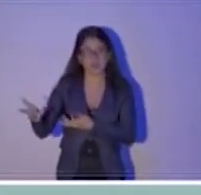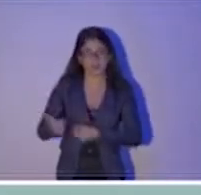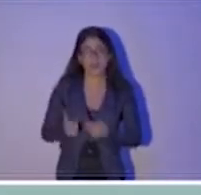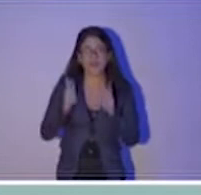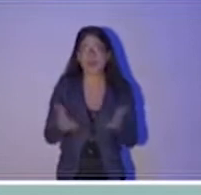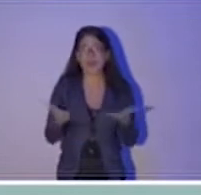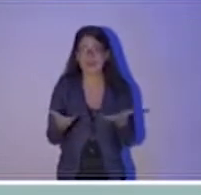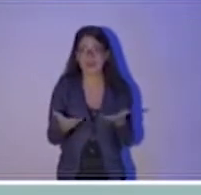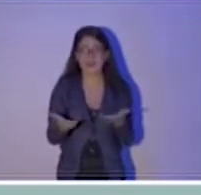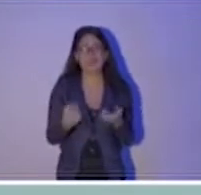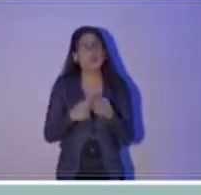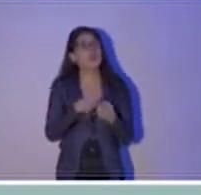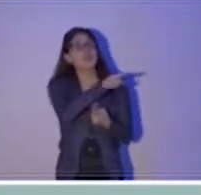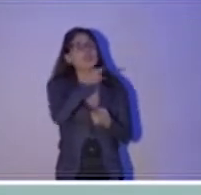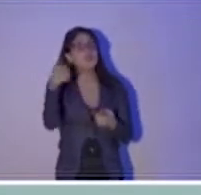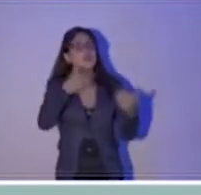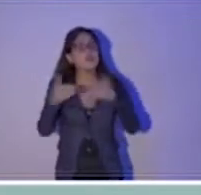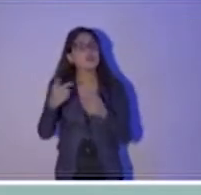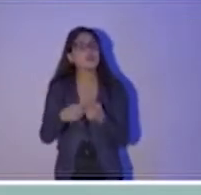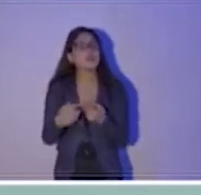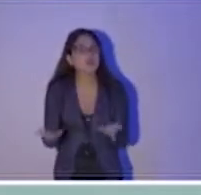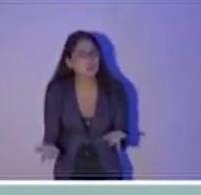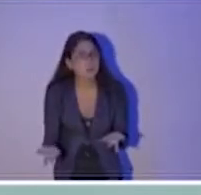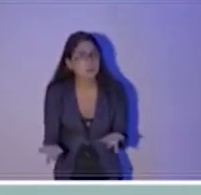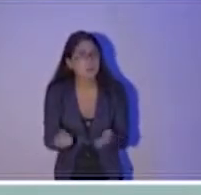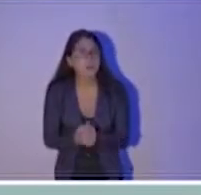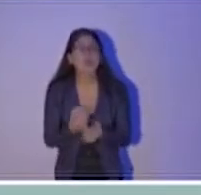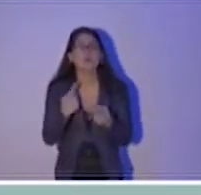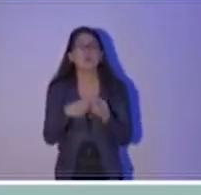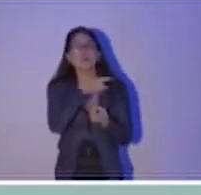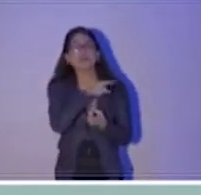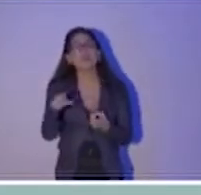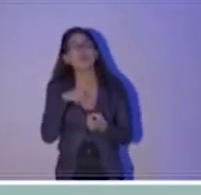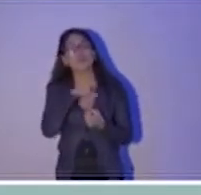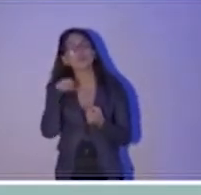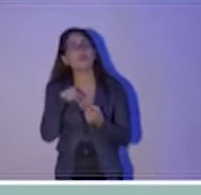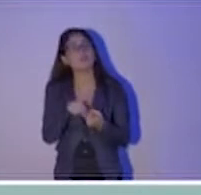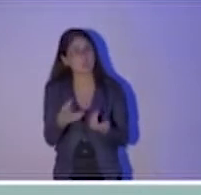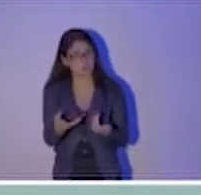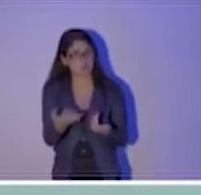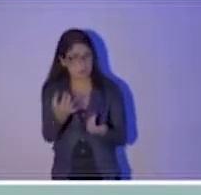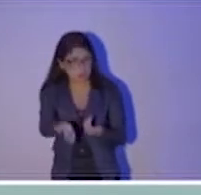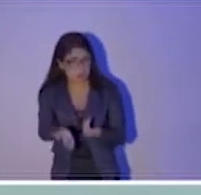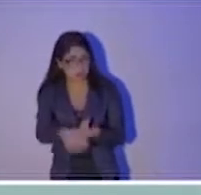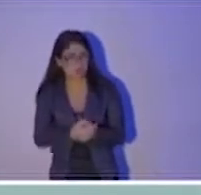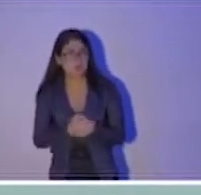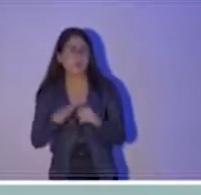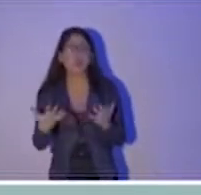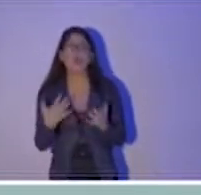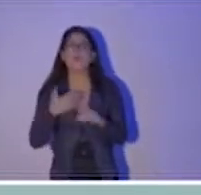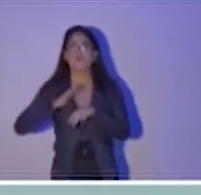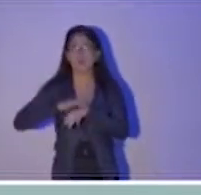aqui hoje. Por que vocês vieram para cá hoje? Vocês vieram para cá porque vocês têm uma causa. Então, quando nós vamos fazer